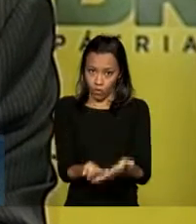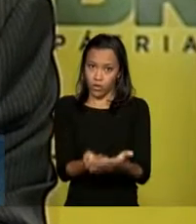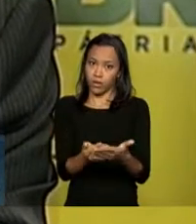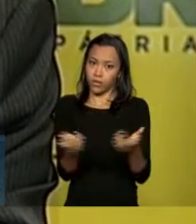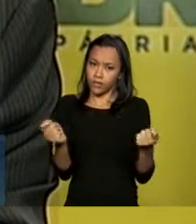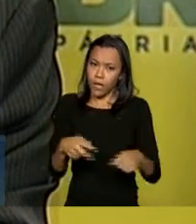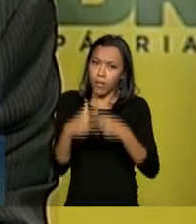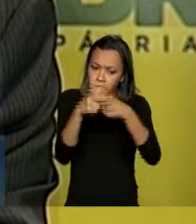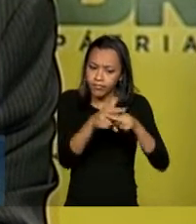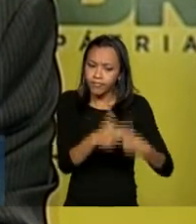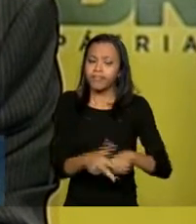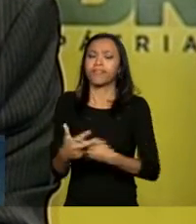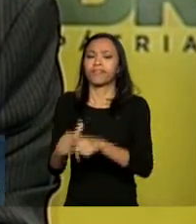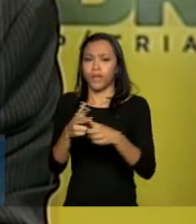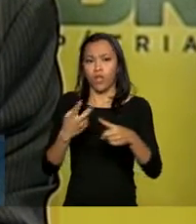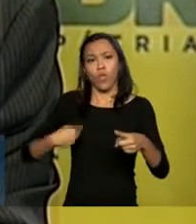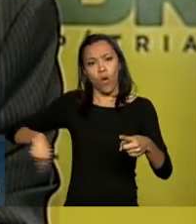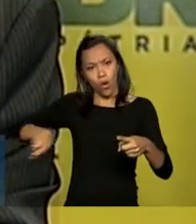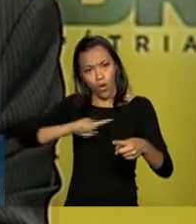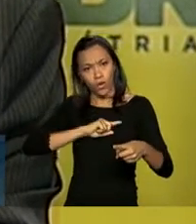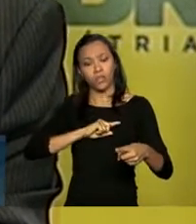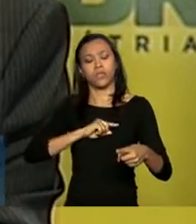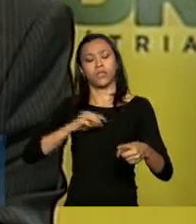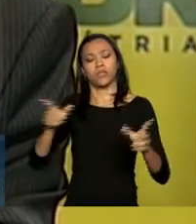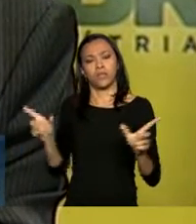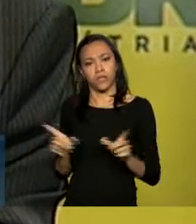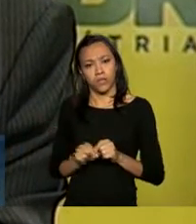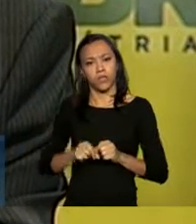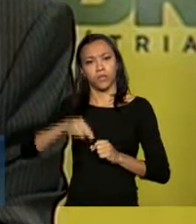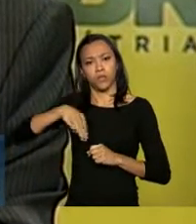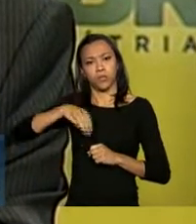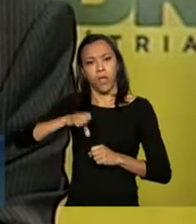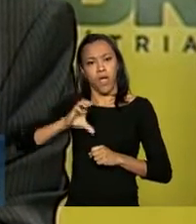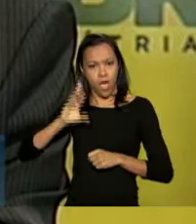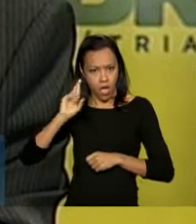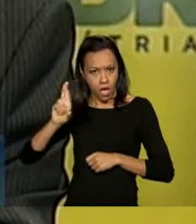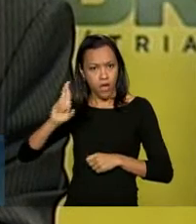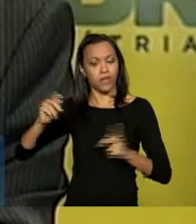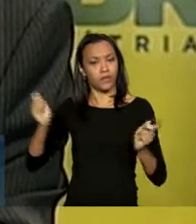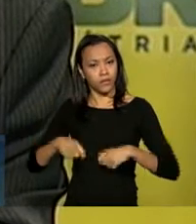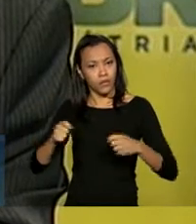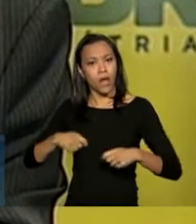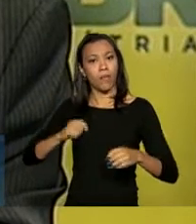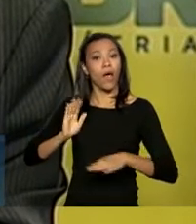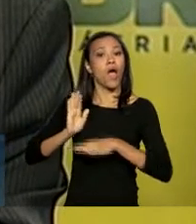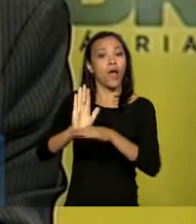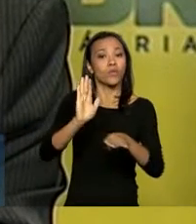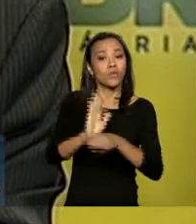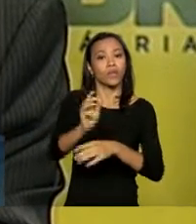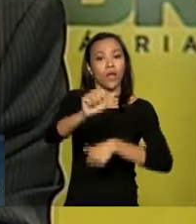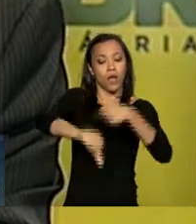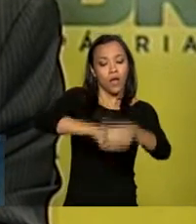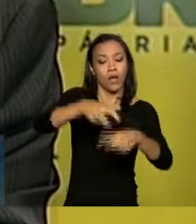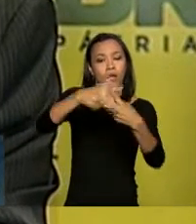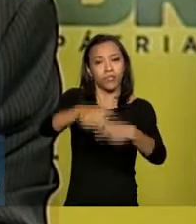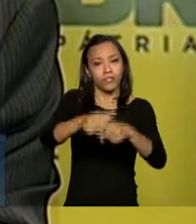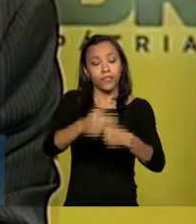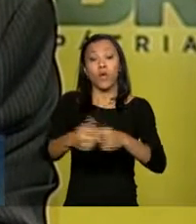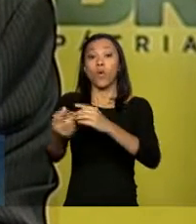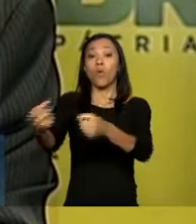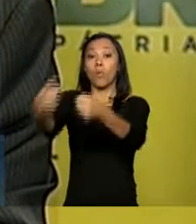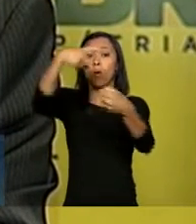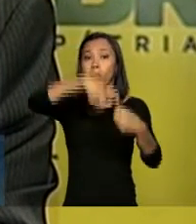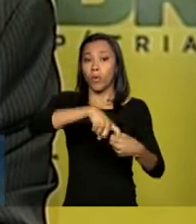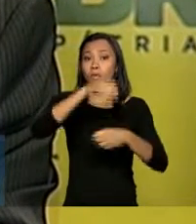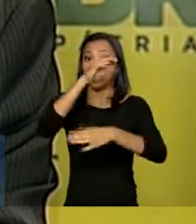interferir mediante as políticas do MEC, das secretarias estaduais, secretário Deschamps, das secretarias municipais,